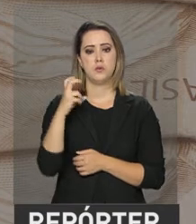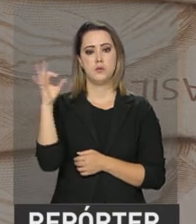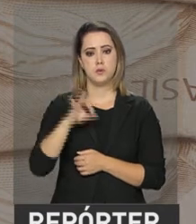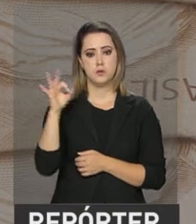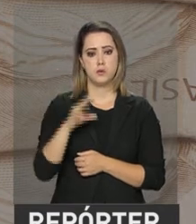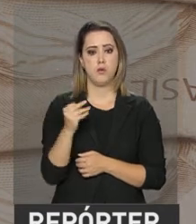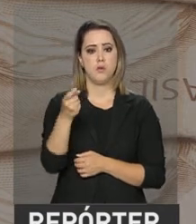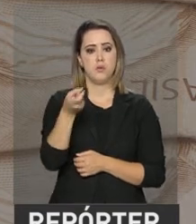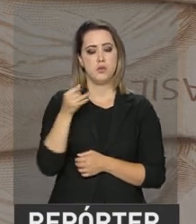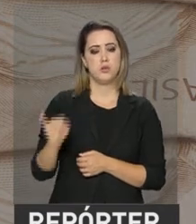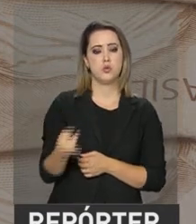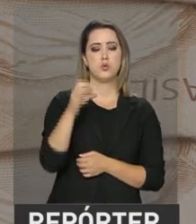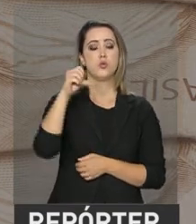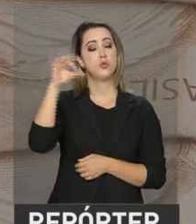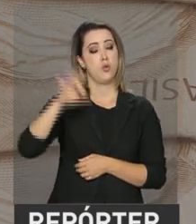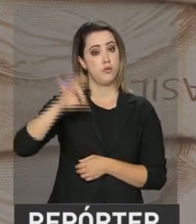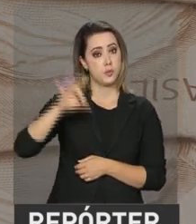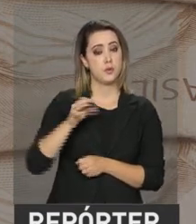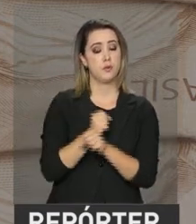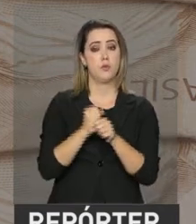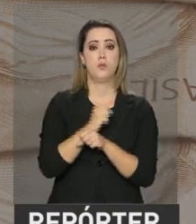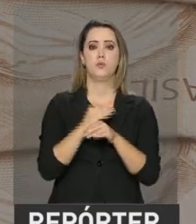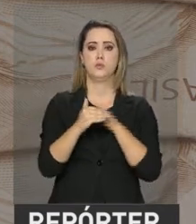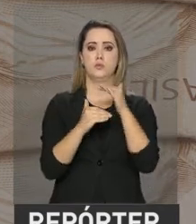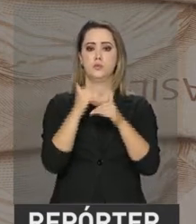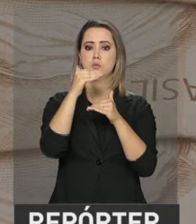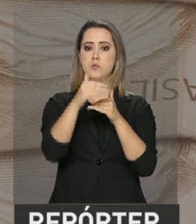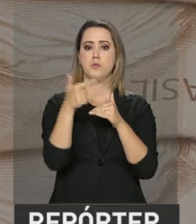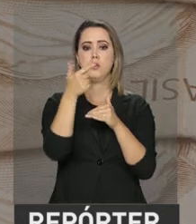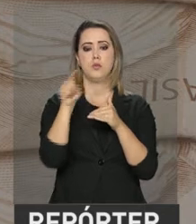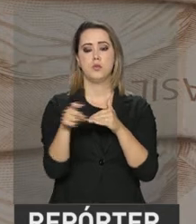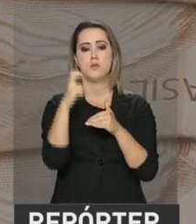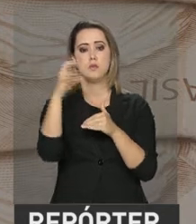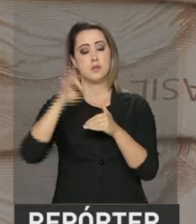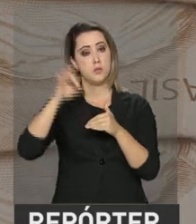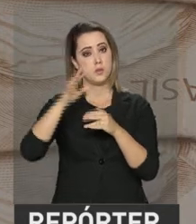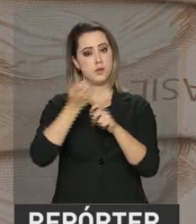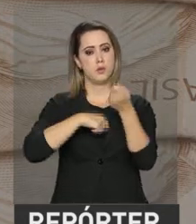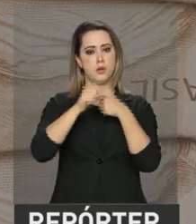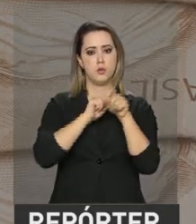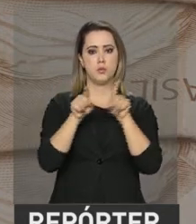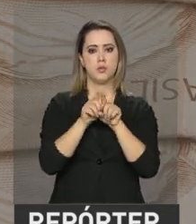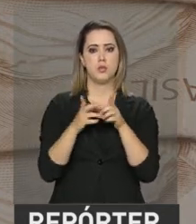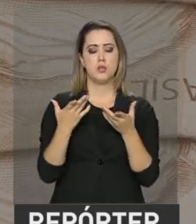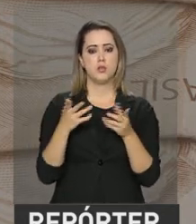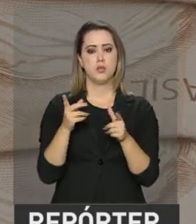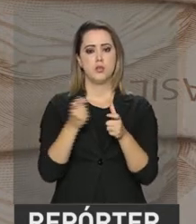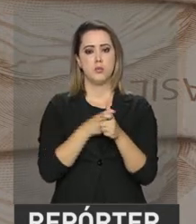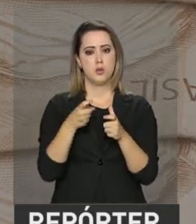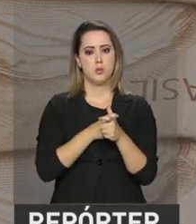uma taxa de juros de 9% ao ano e um crescimento de 26 por cento para a economia além de um saldo negativo